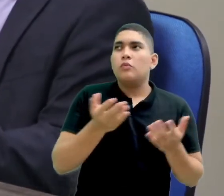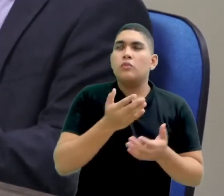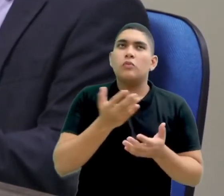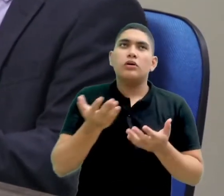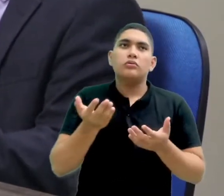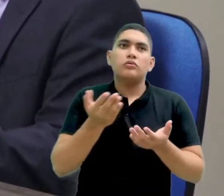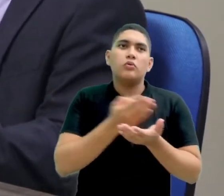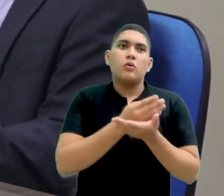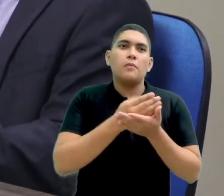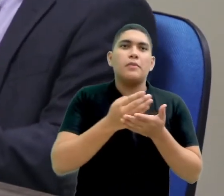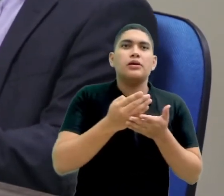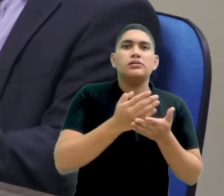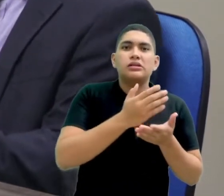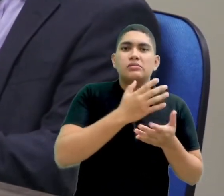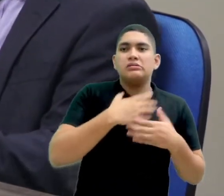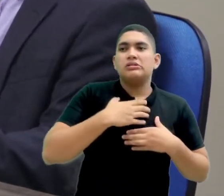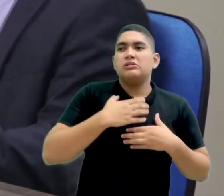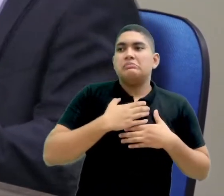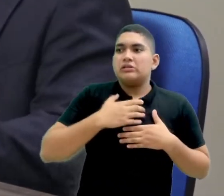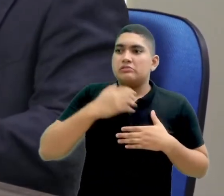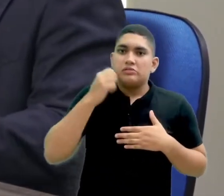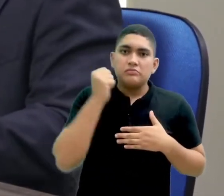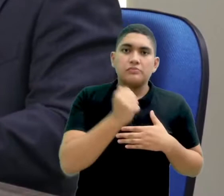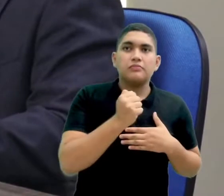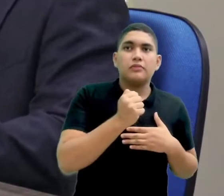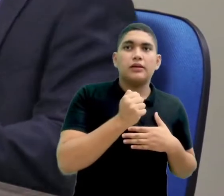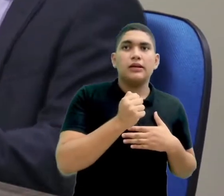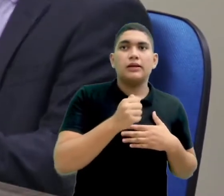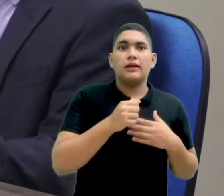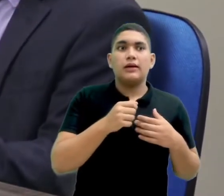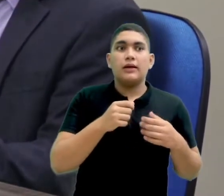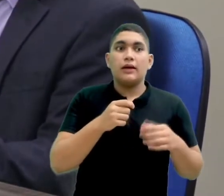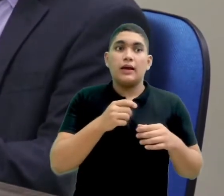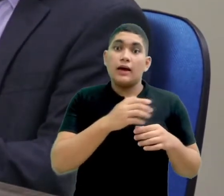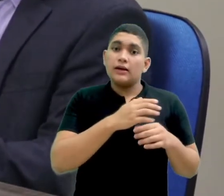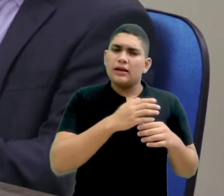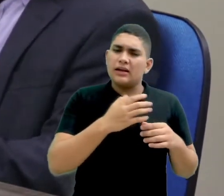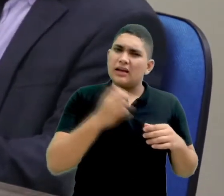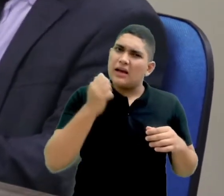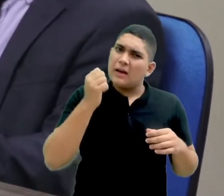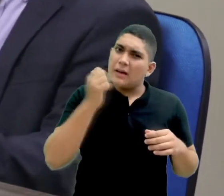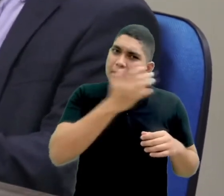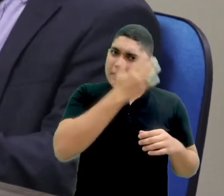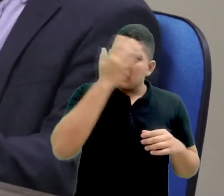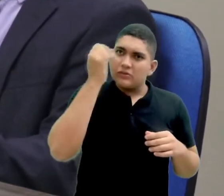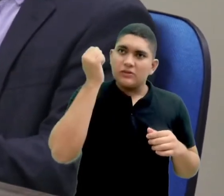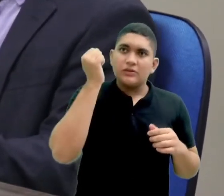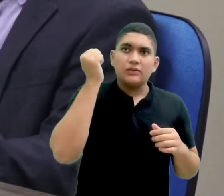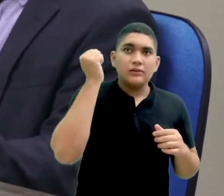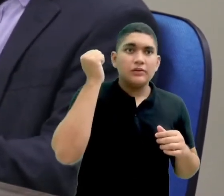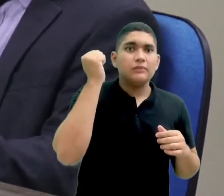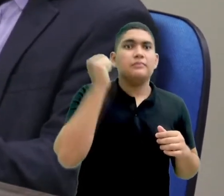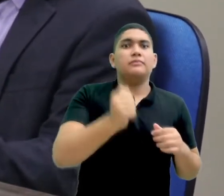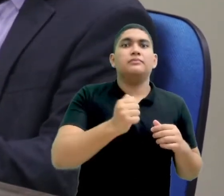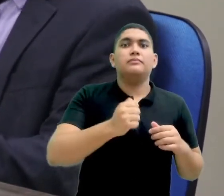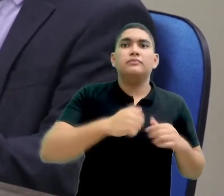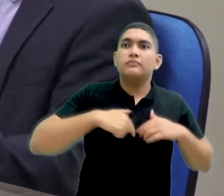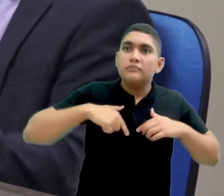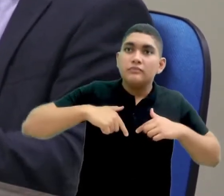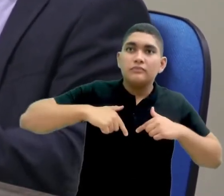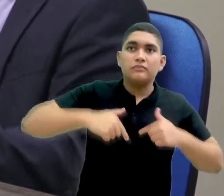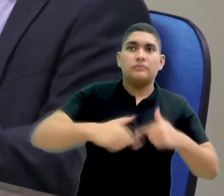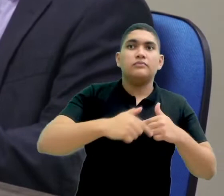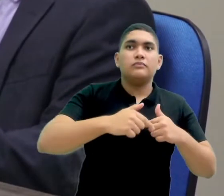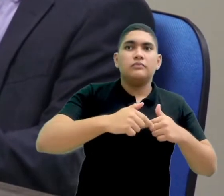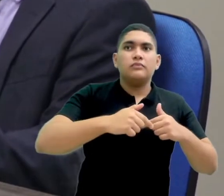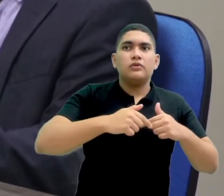nós o assassino ele nasceria no momento em que ele comete, né, o ato. Para o nosso Senhor Jesus, para o nosso Deus, o assassino, quando que